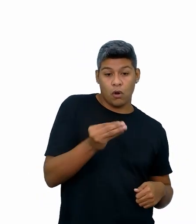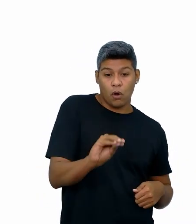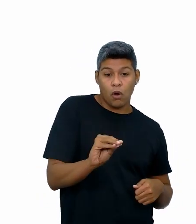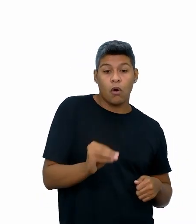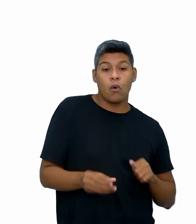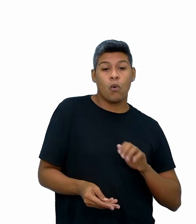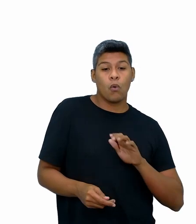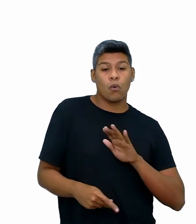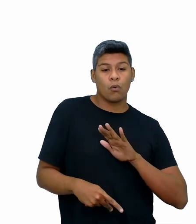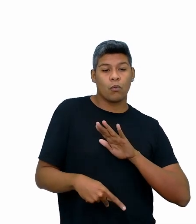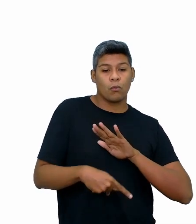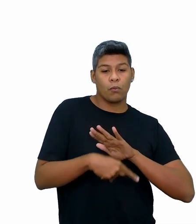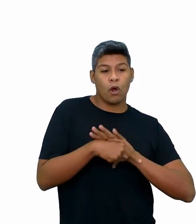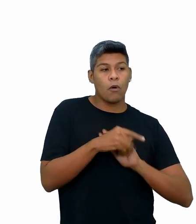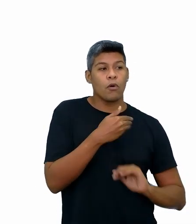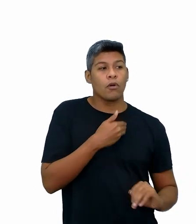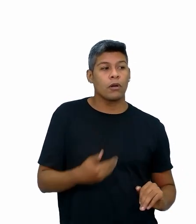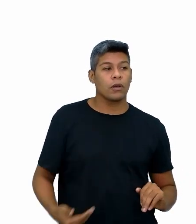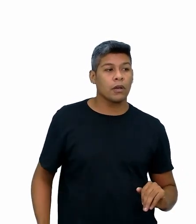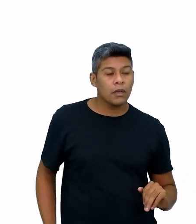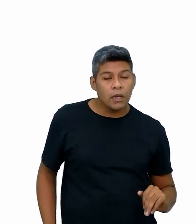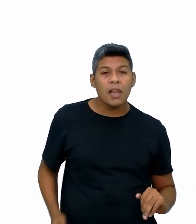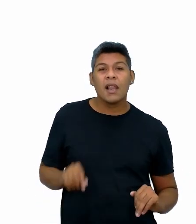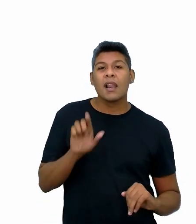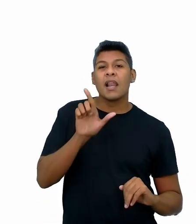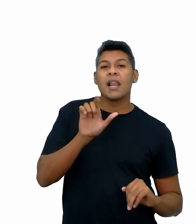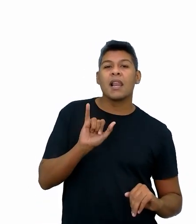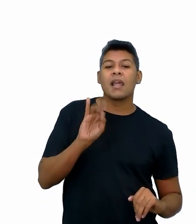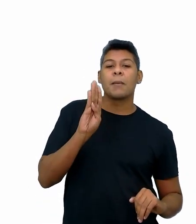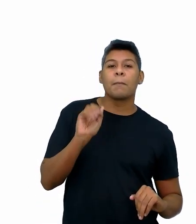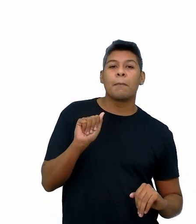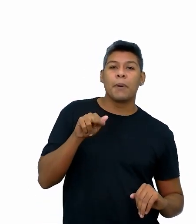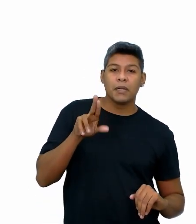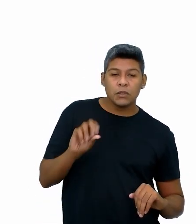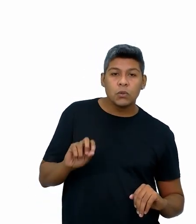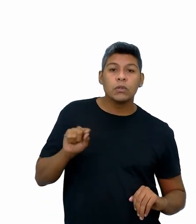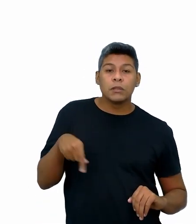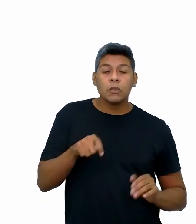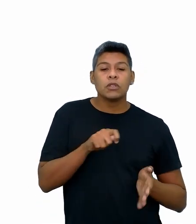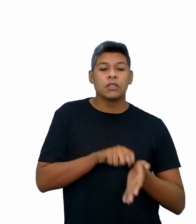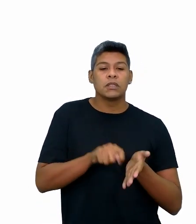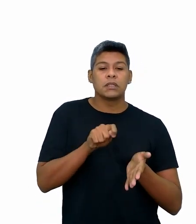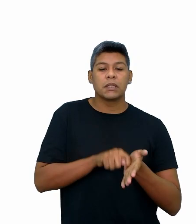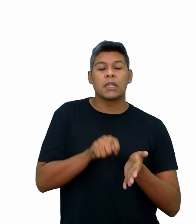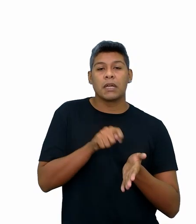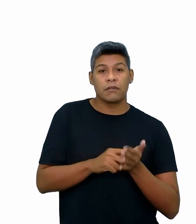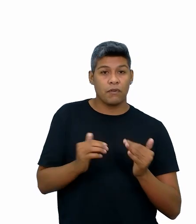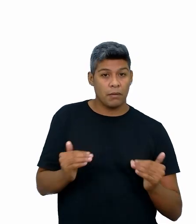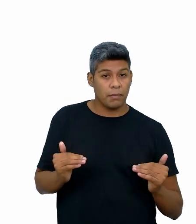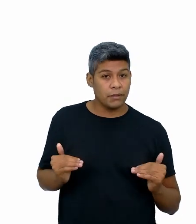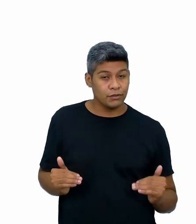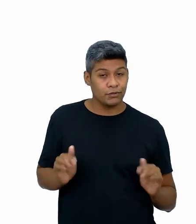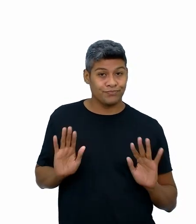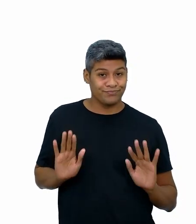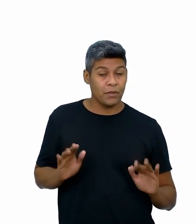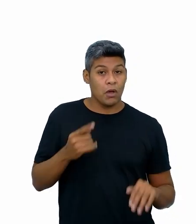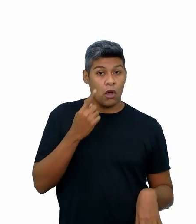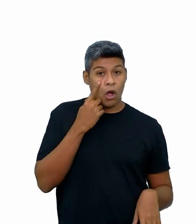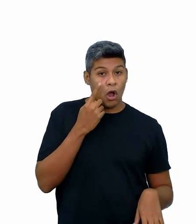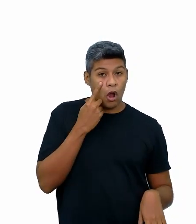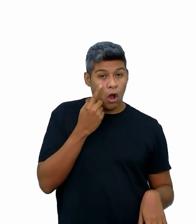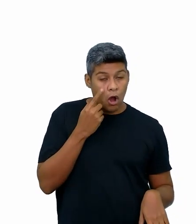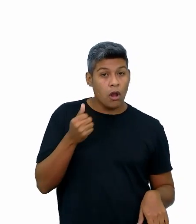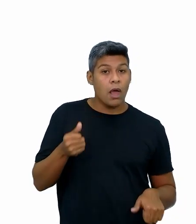libanês. Localize-a no texto e depois descreva-o na linha a seguir. Olha só, então, essa análise que ele já